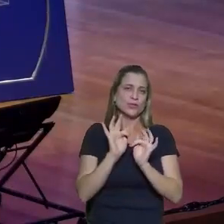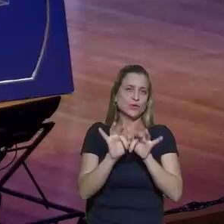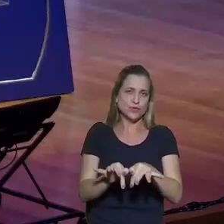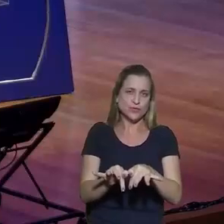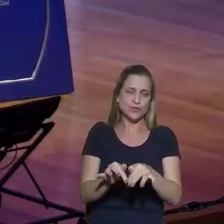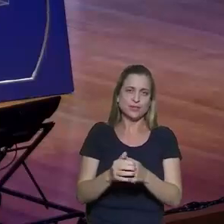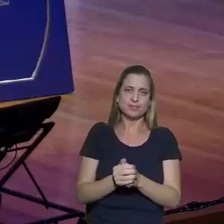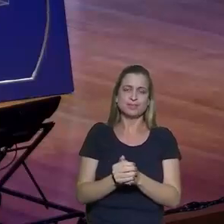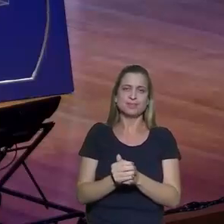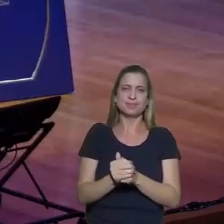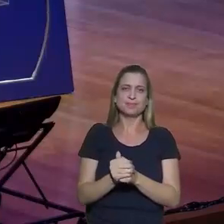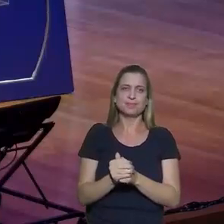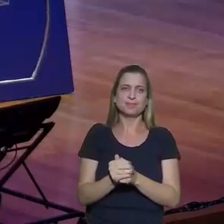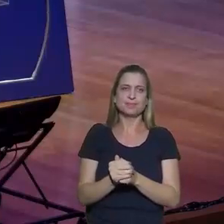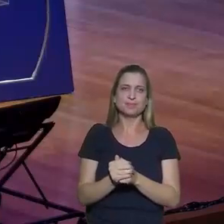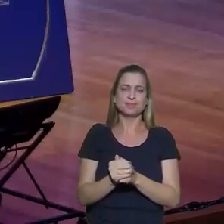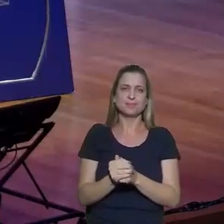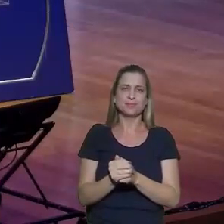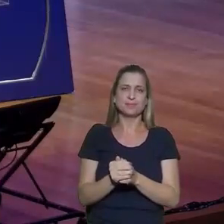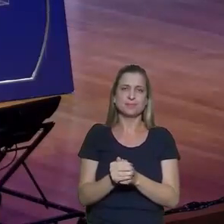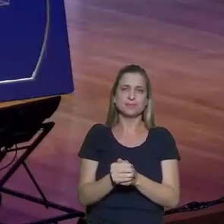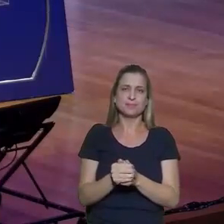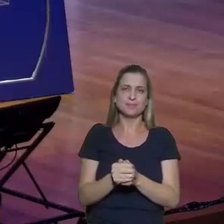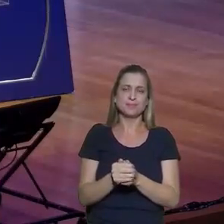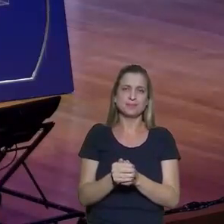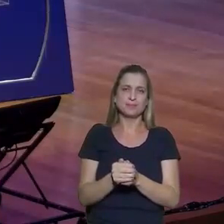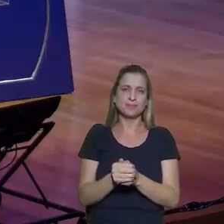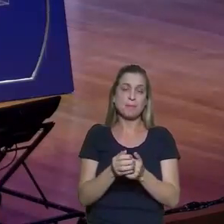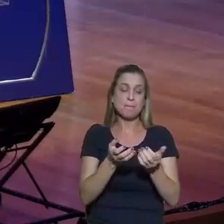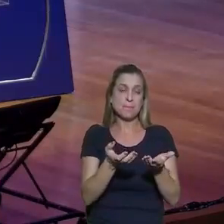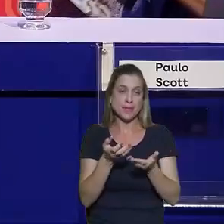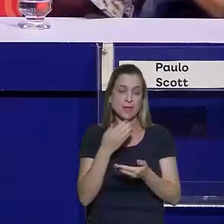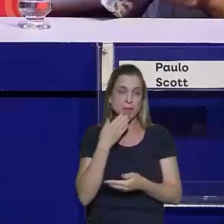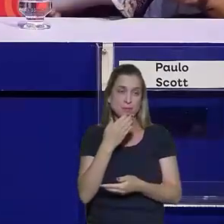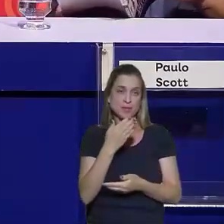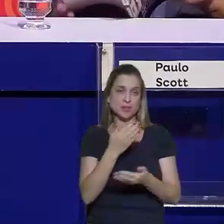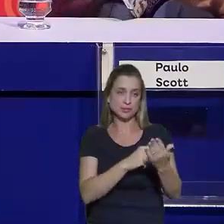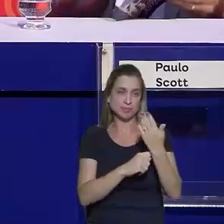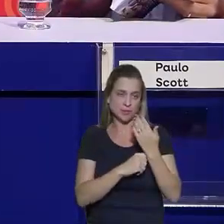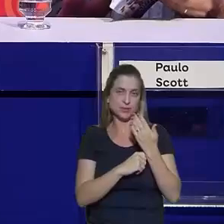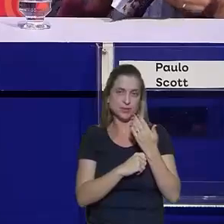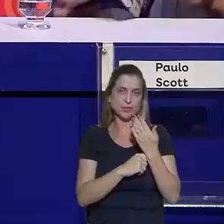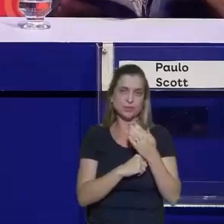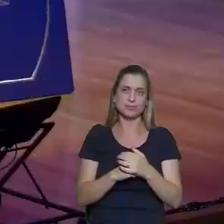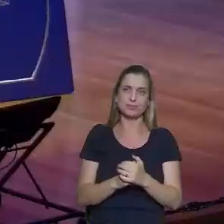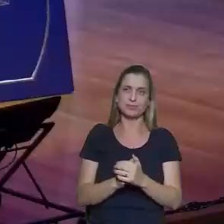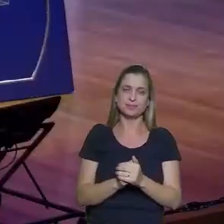Paulo para eu vou ser bem breve aqui, falar tá? sobre o livro e ler para a gente um